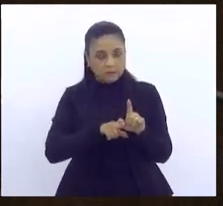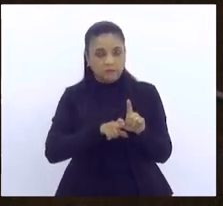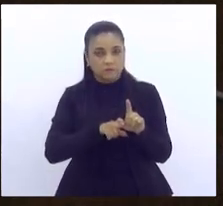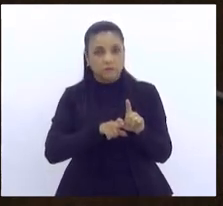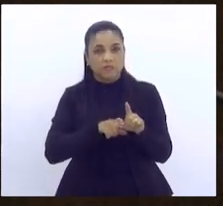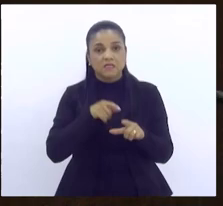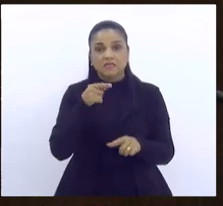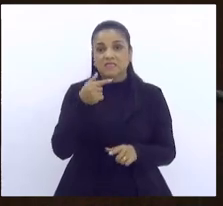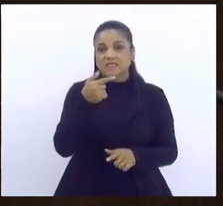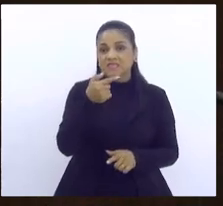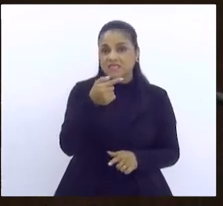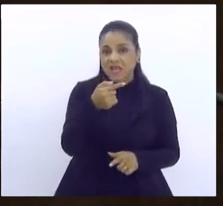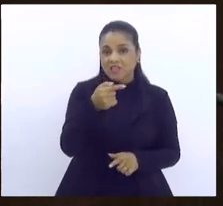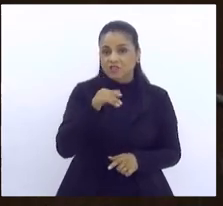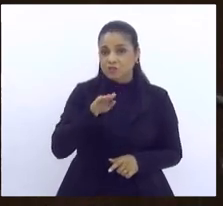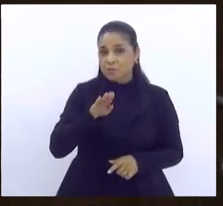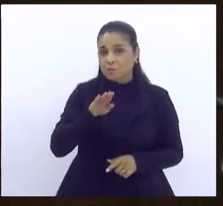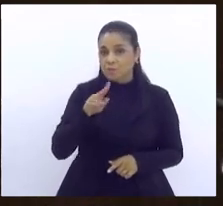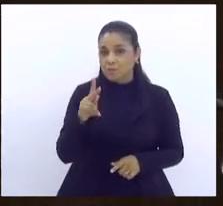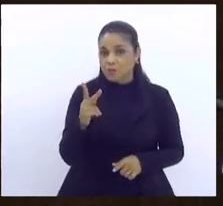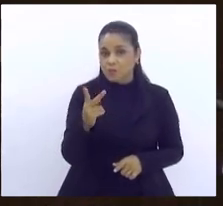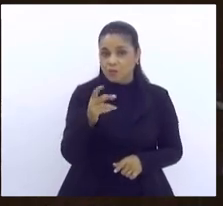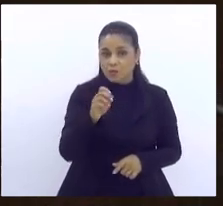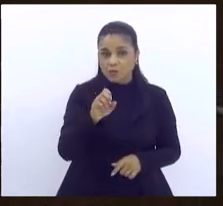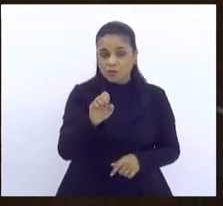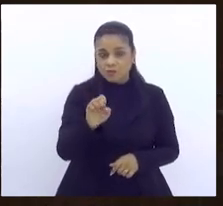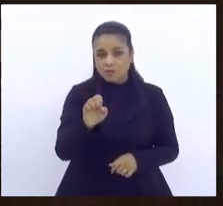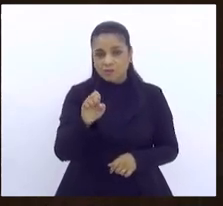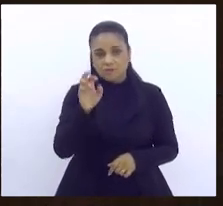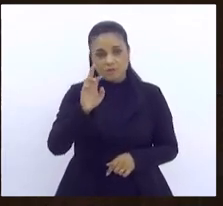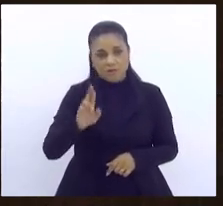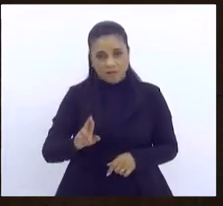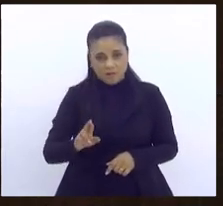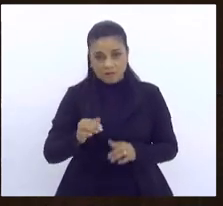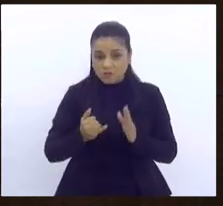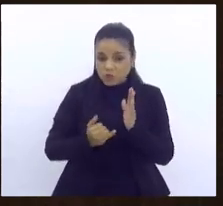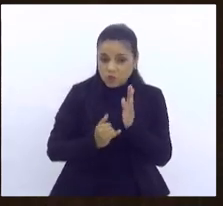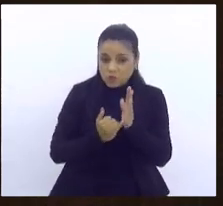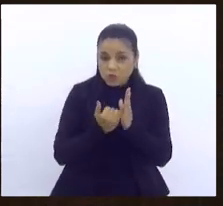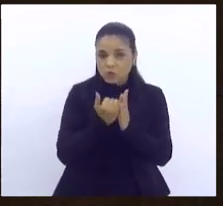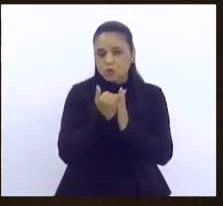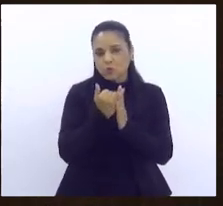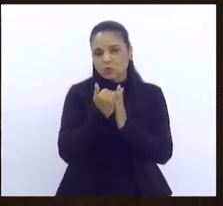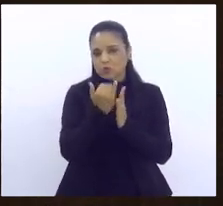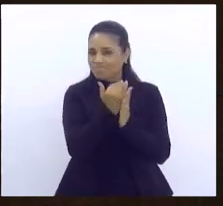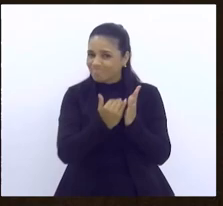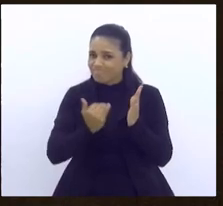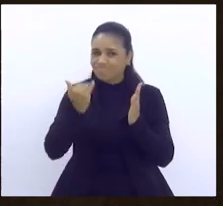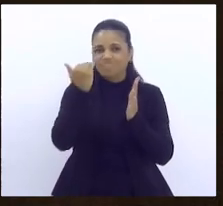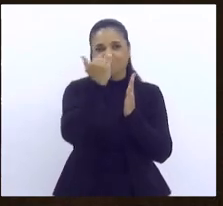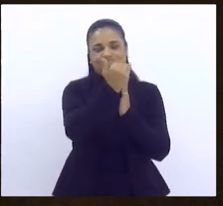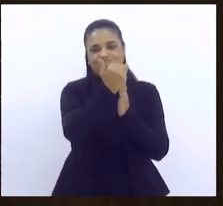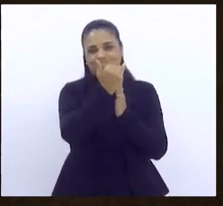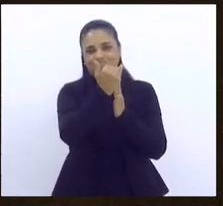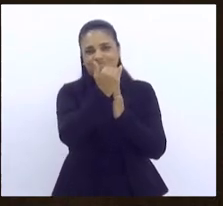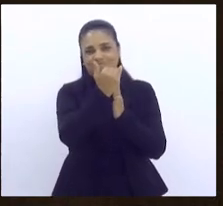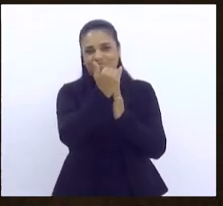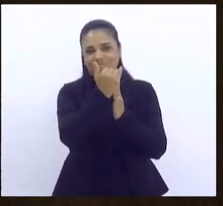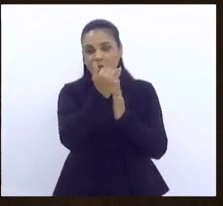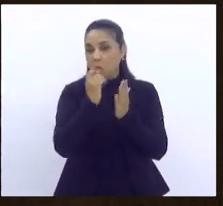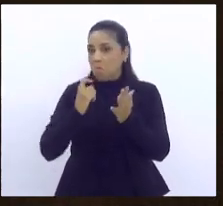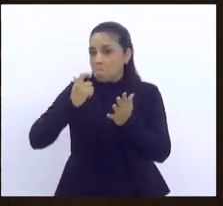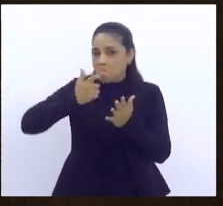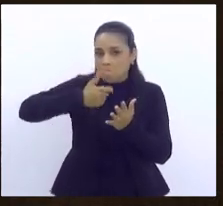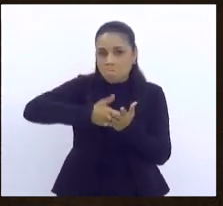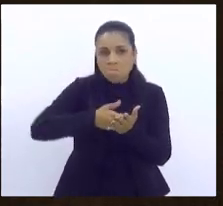7 bilhões de reais, função de juros extorsivos. Esse é um juro